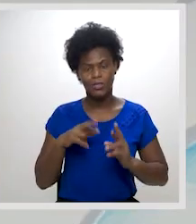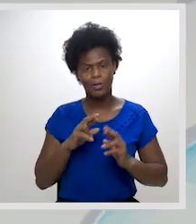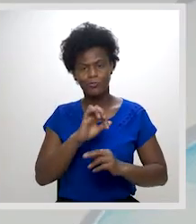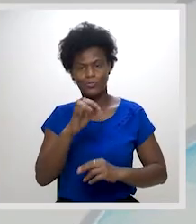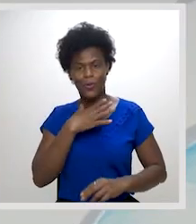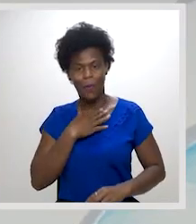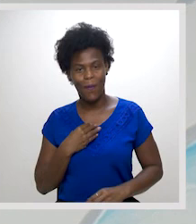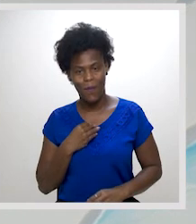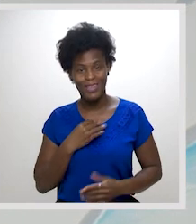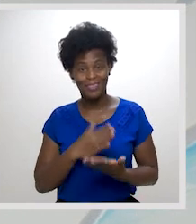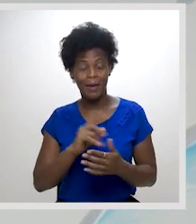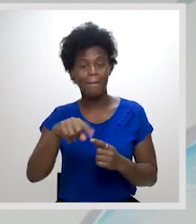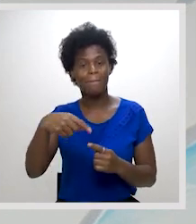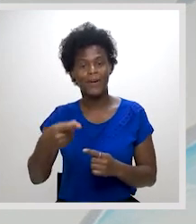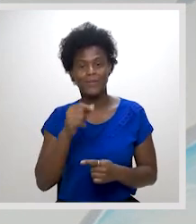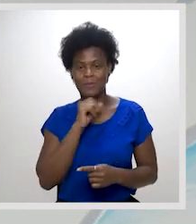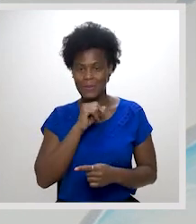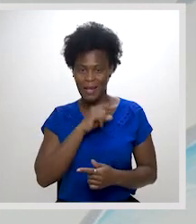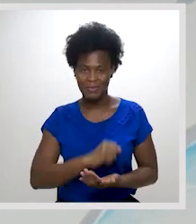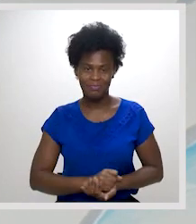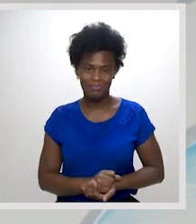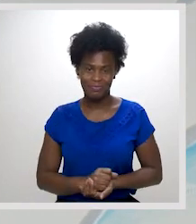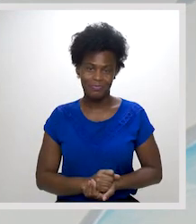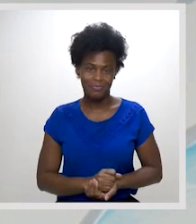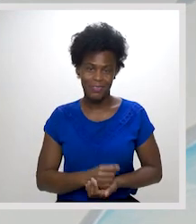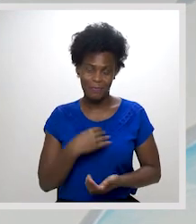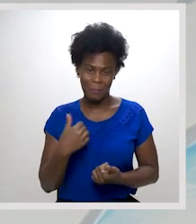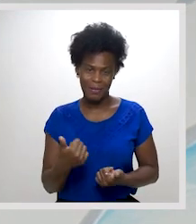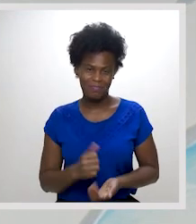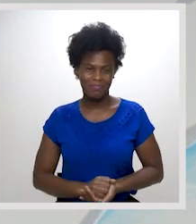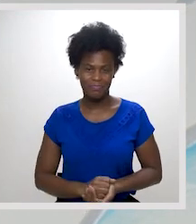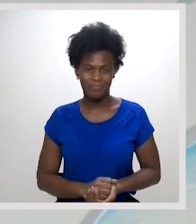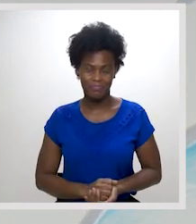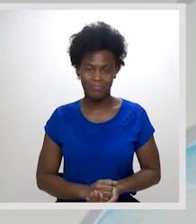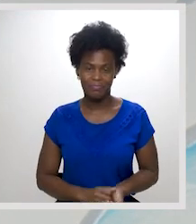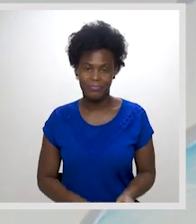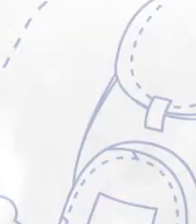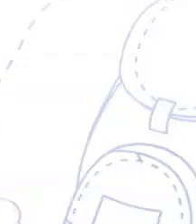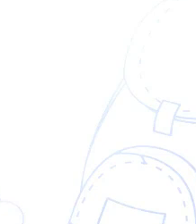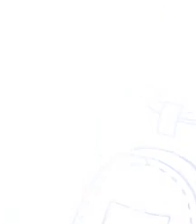Espero que gostaram muito. Até a próxima oportunidade. Passar bem.